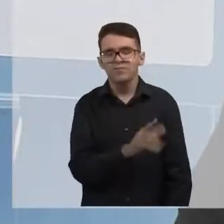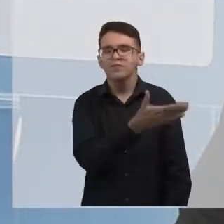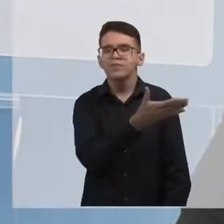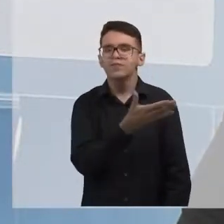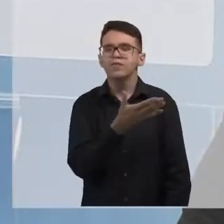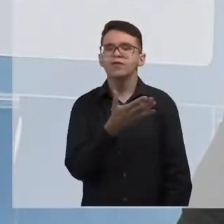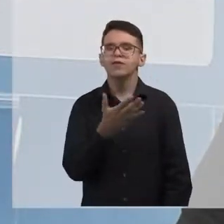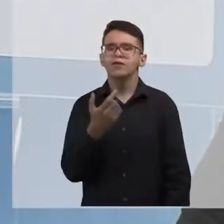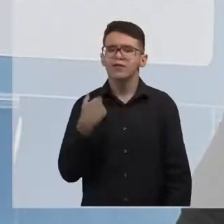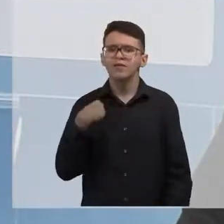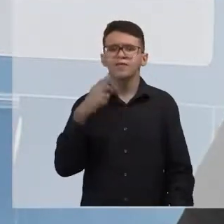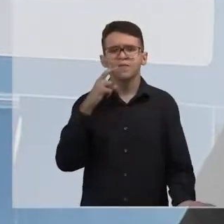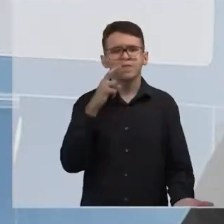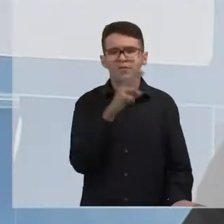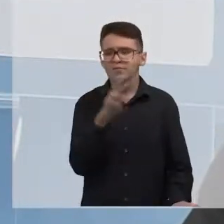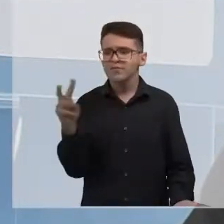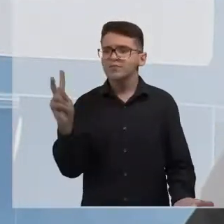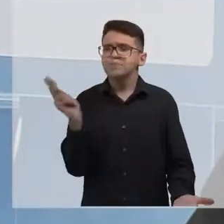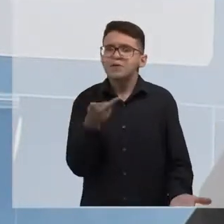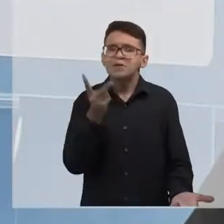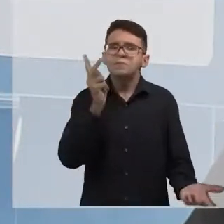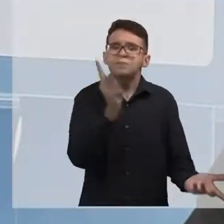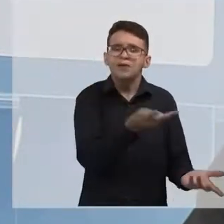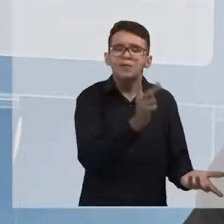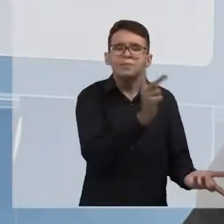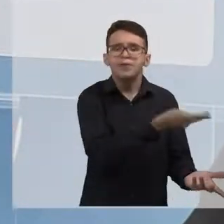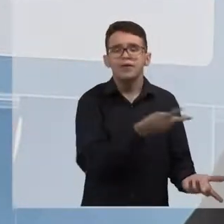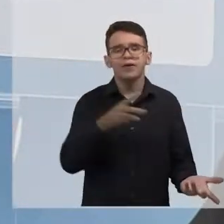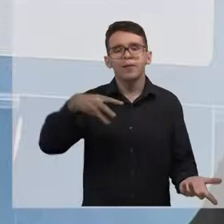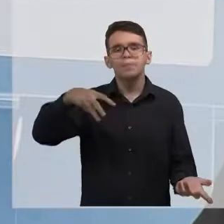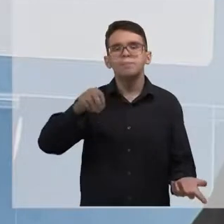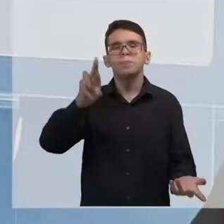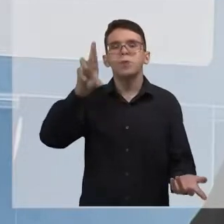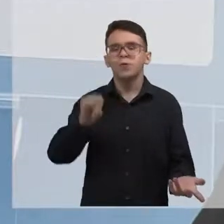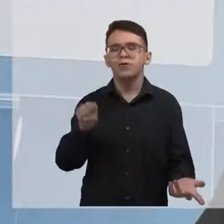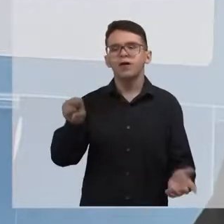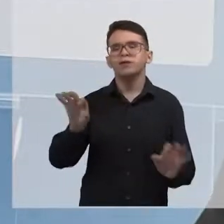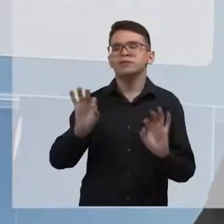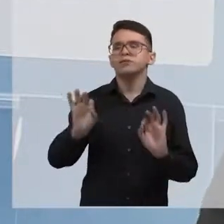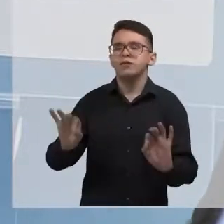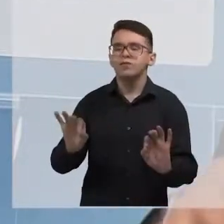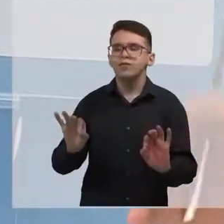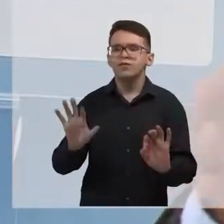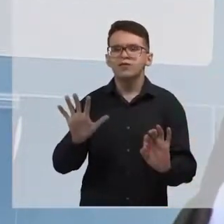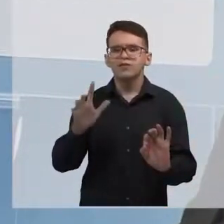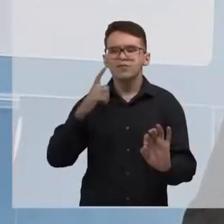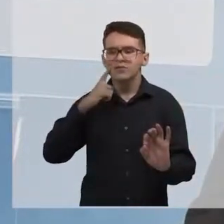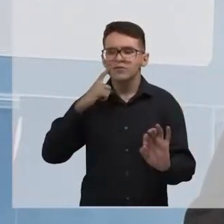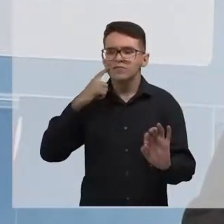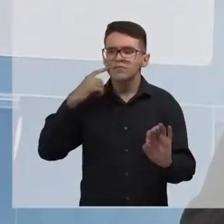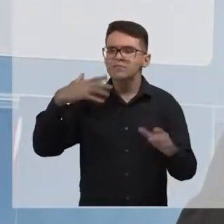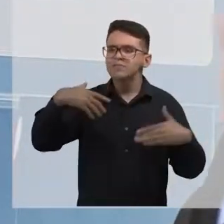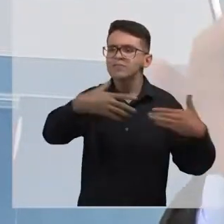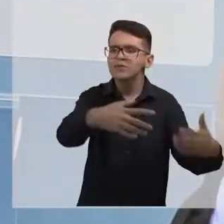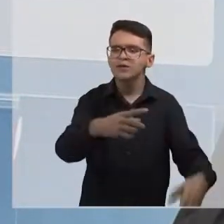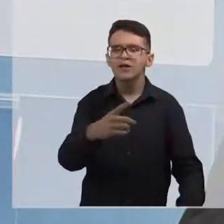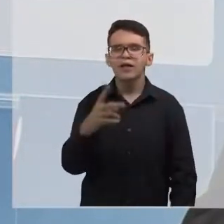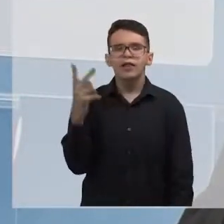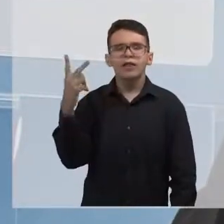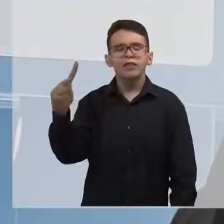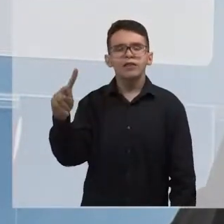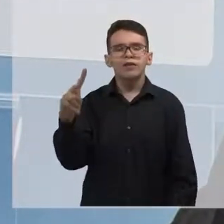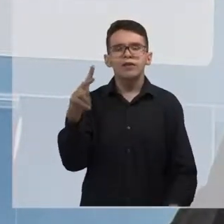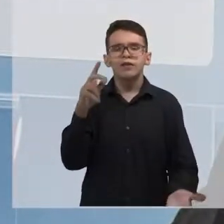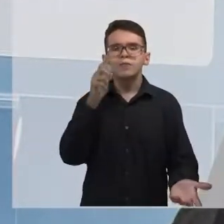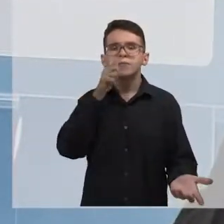tanta coisa, a gente acredita aqui no Moro que ele está correto, e depois a gente pensa, tem aquela notícia da ligação da mulher dele, um PSDB, aí